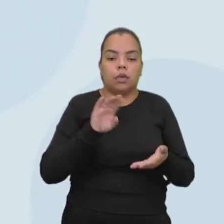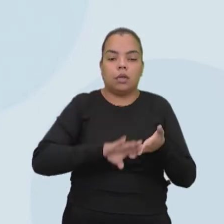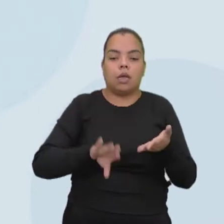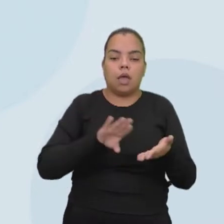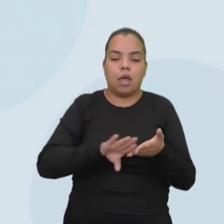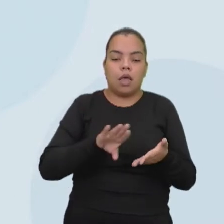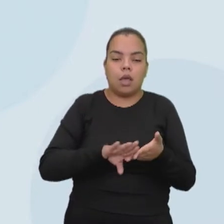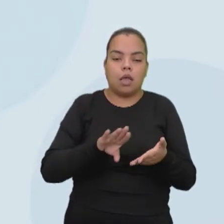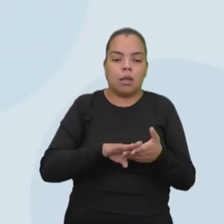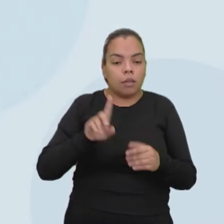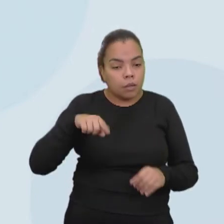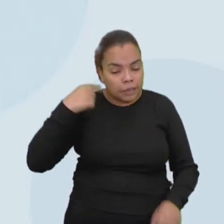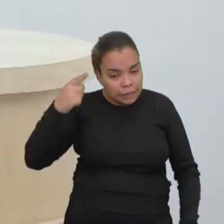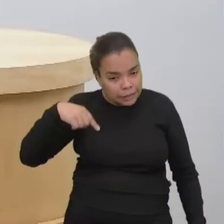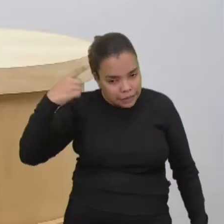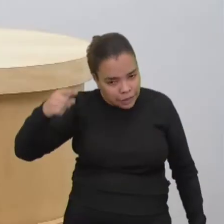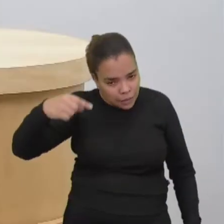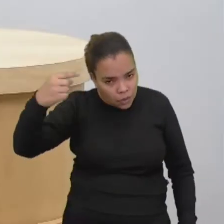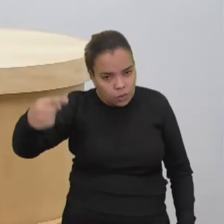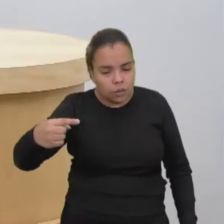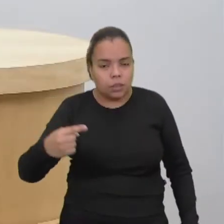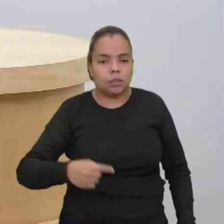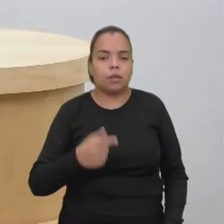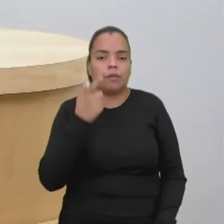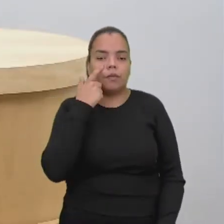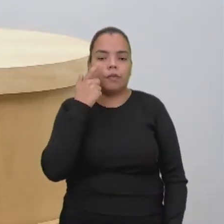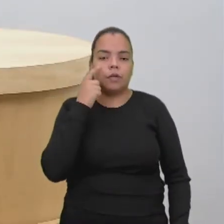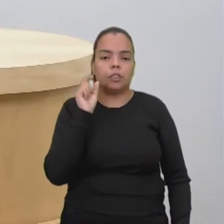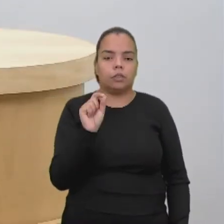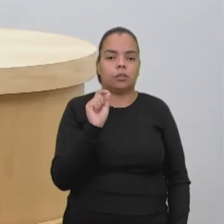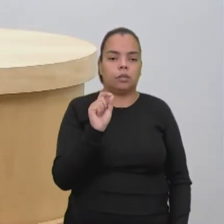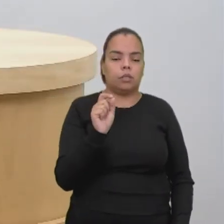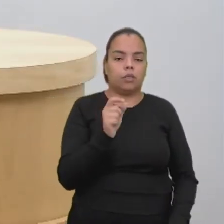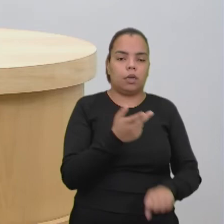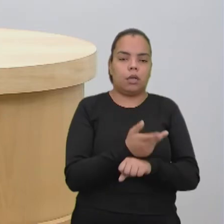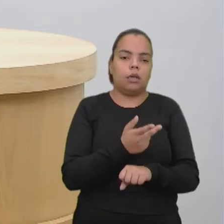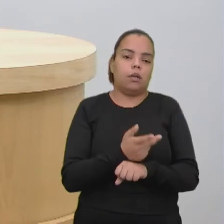bem depois, né? Então vejam, né, que esse tipo de rochas aí